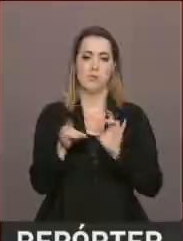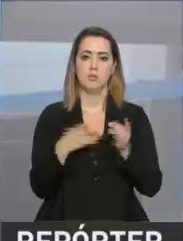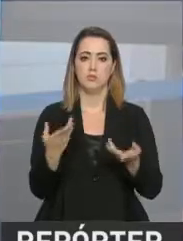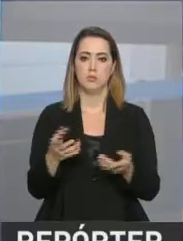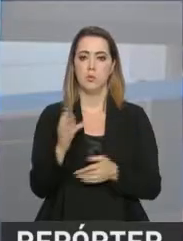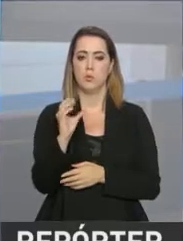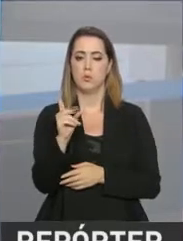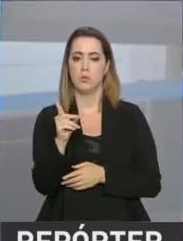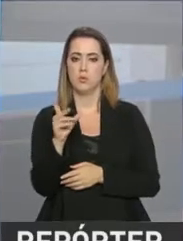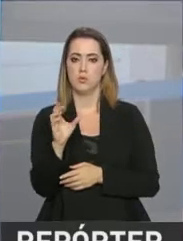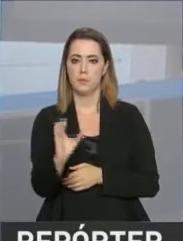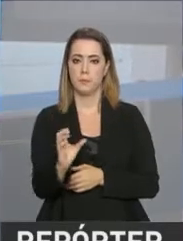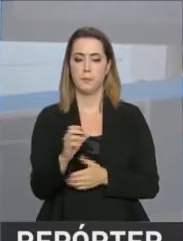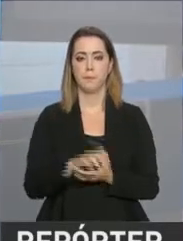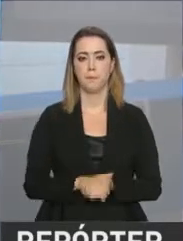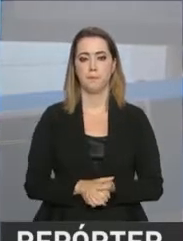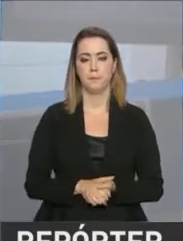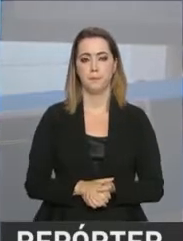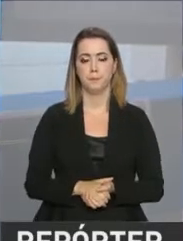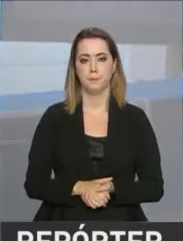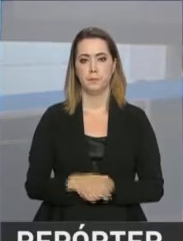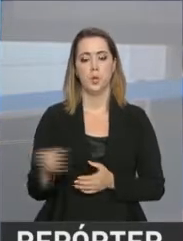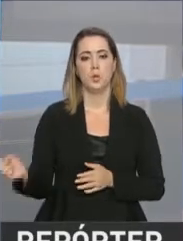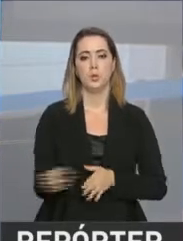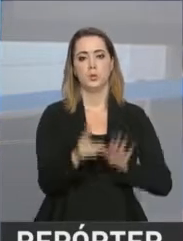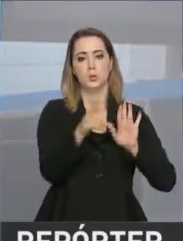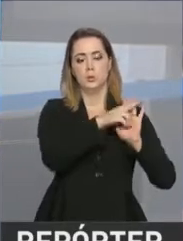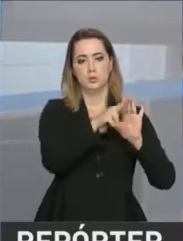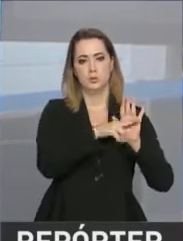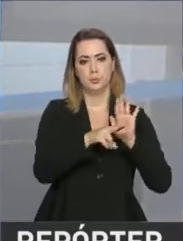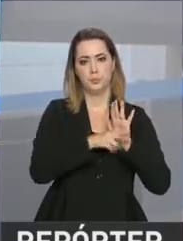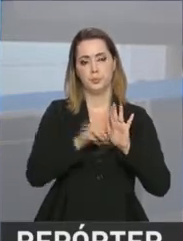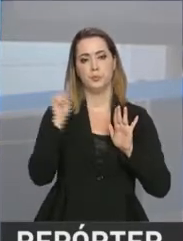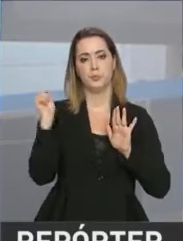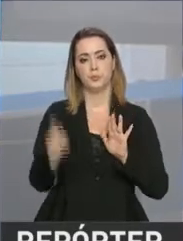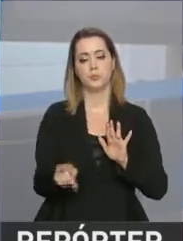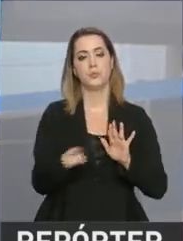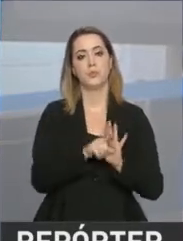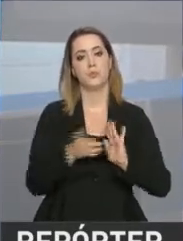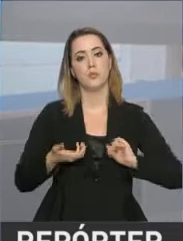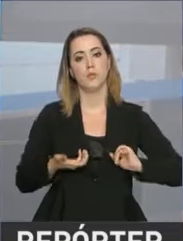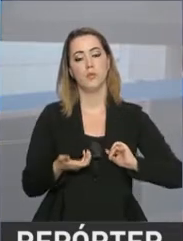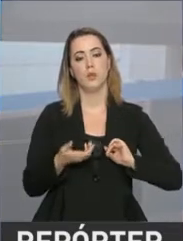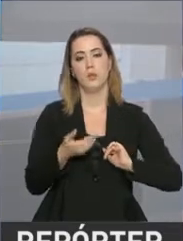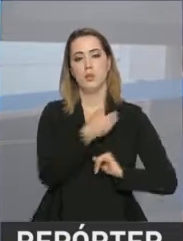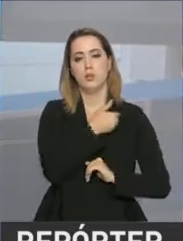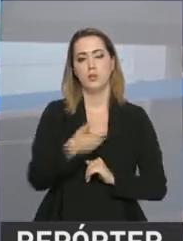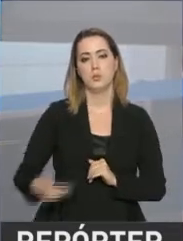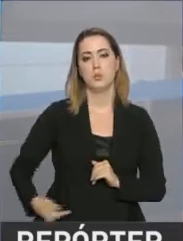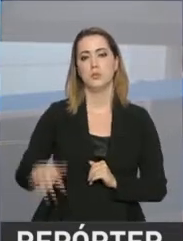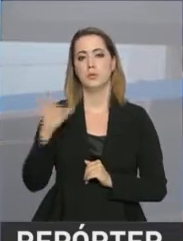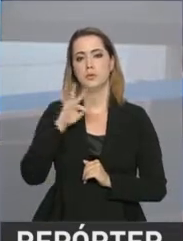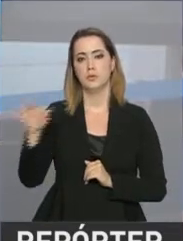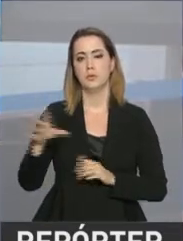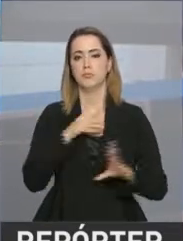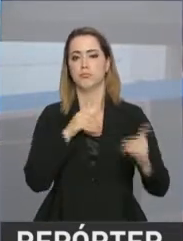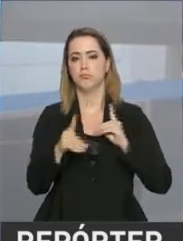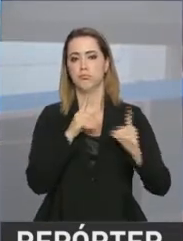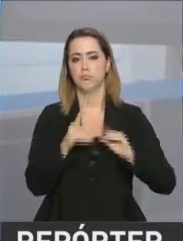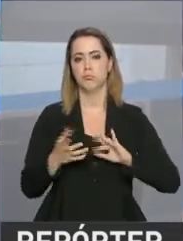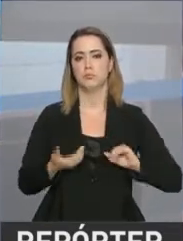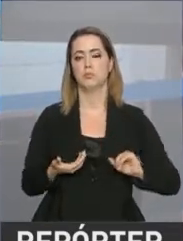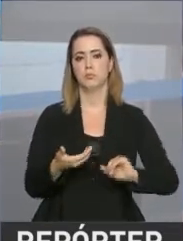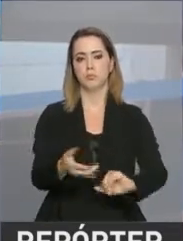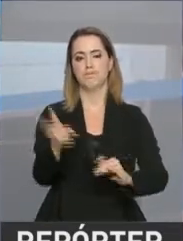consumidor. O projeto de reforma da Previdência, elaborado pelo governo federal, será debatido no Congresso Nacional. A